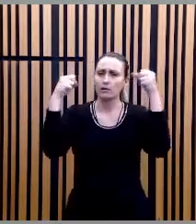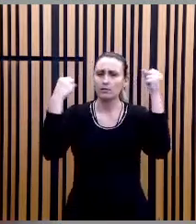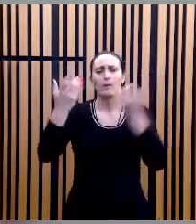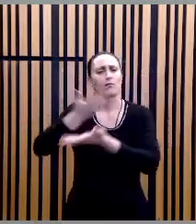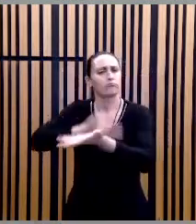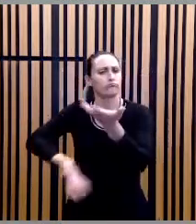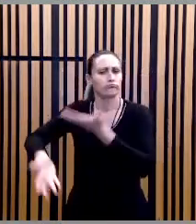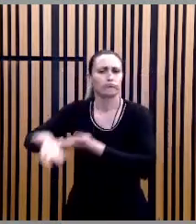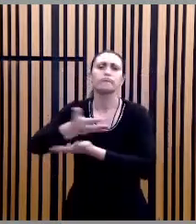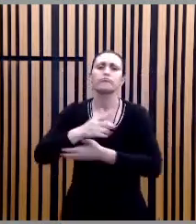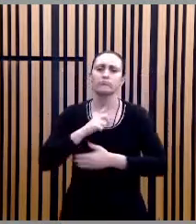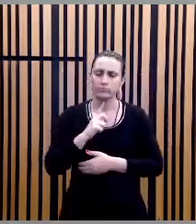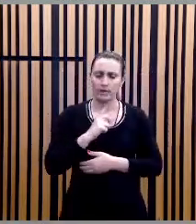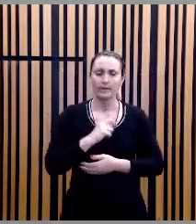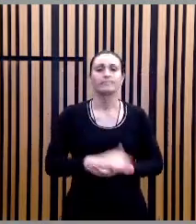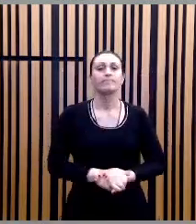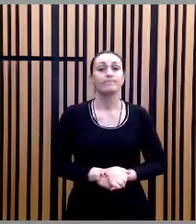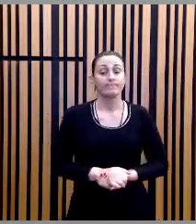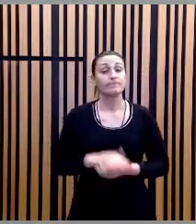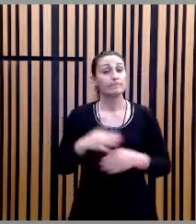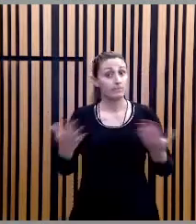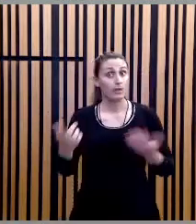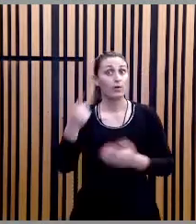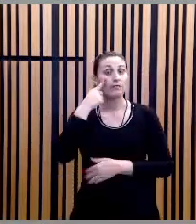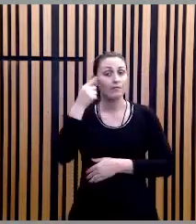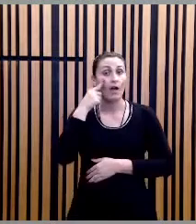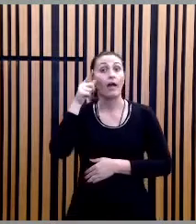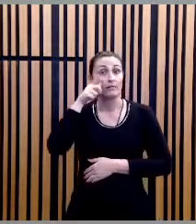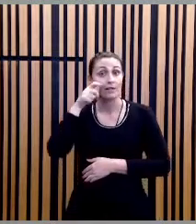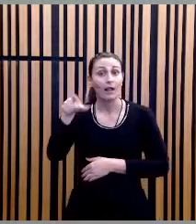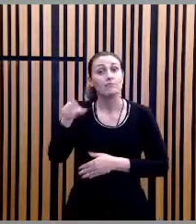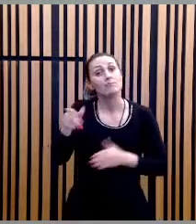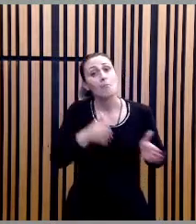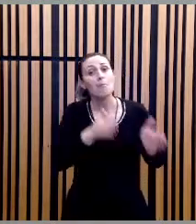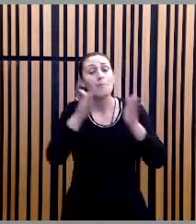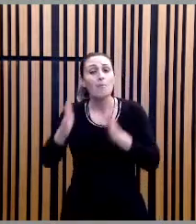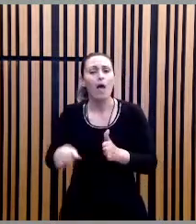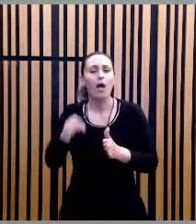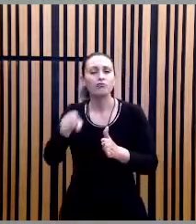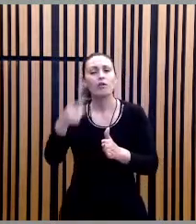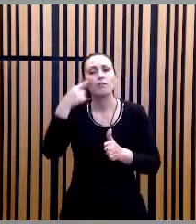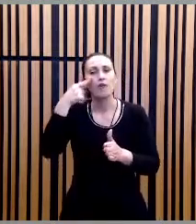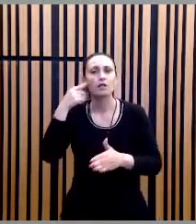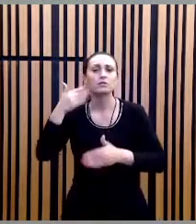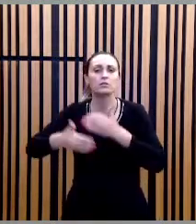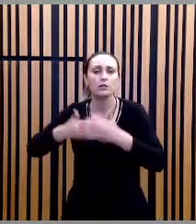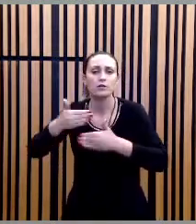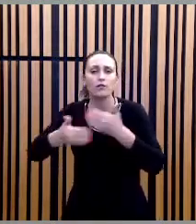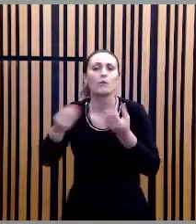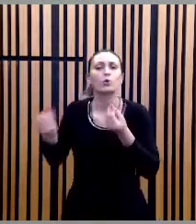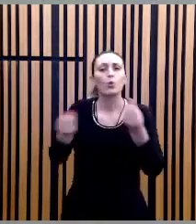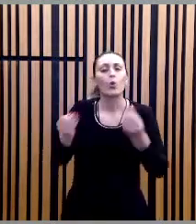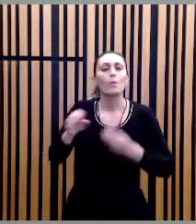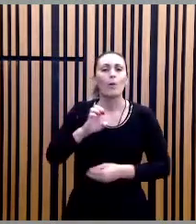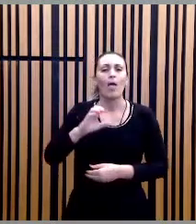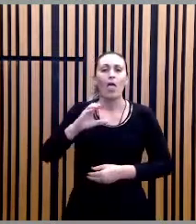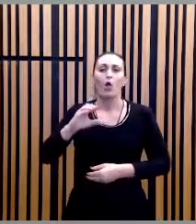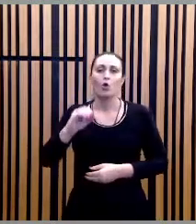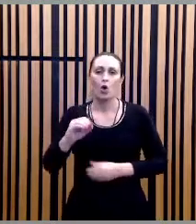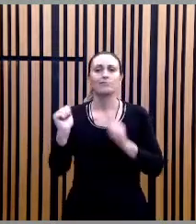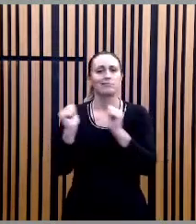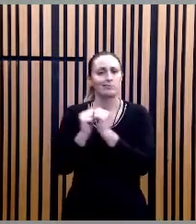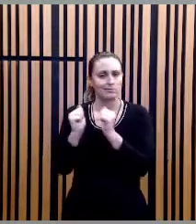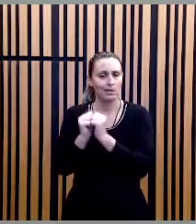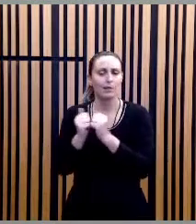alunos. É muito interessante ver essa parte de desenvolvimento, falar um pouquinho de ecossistema,